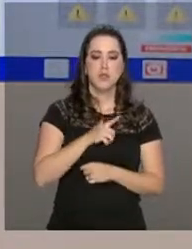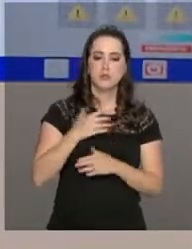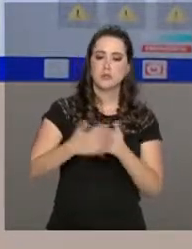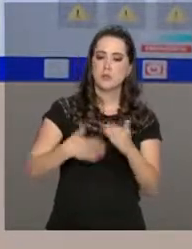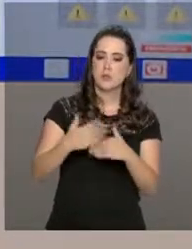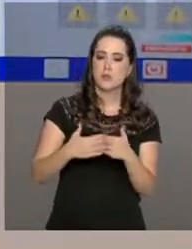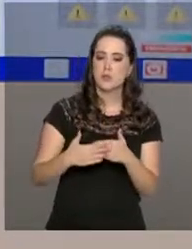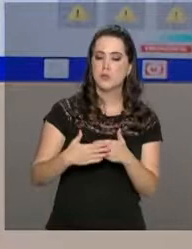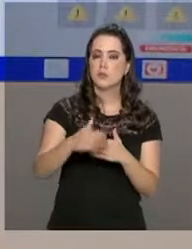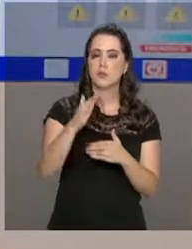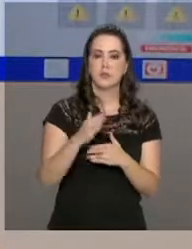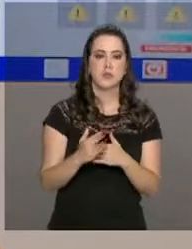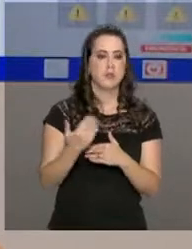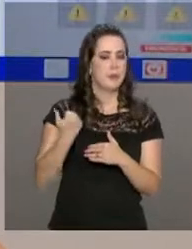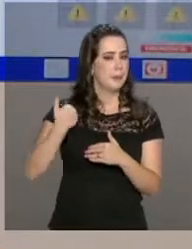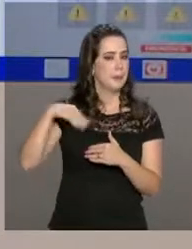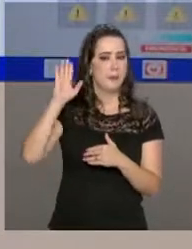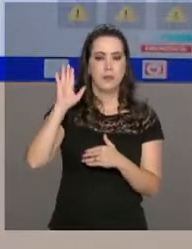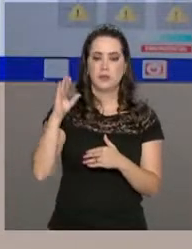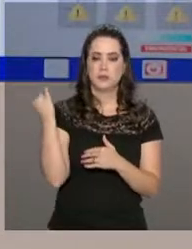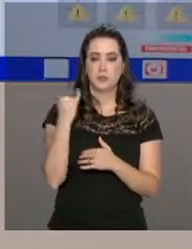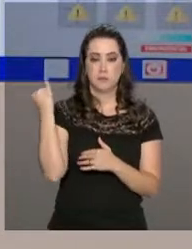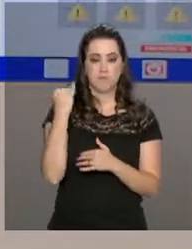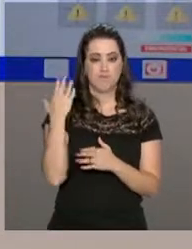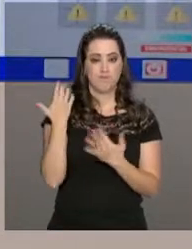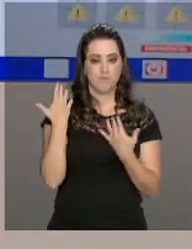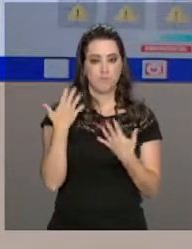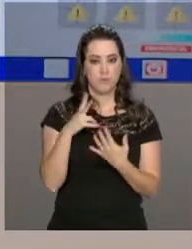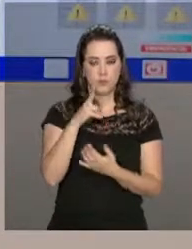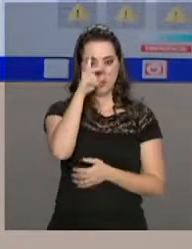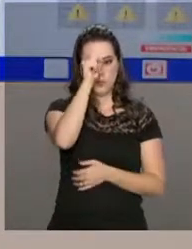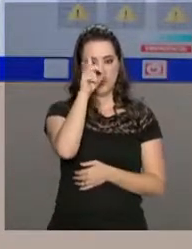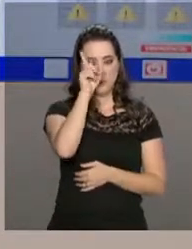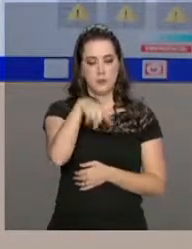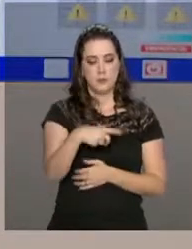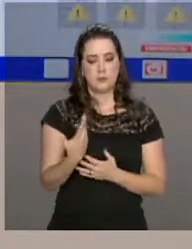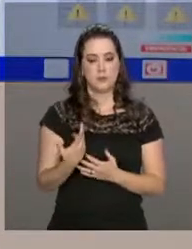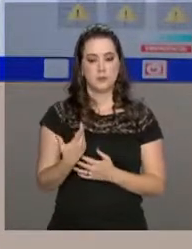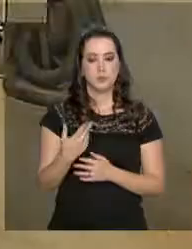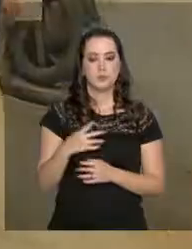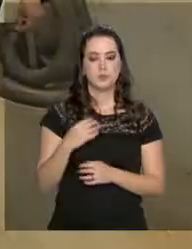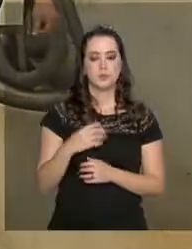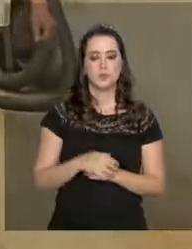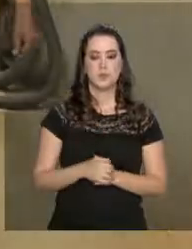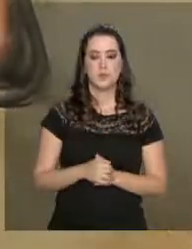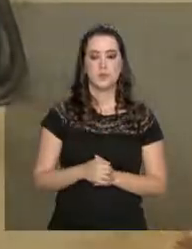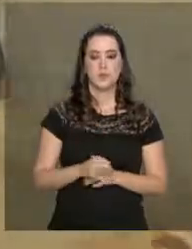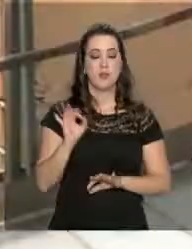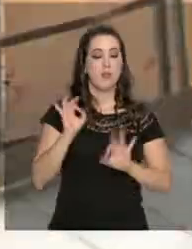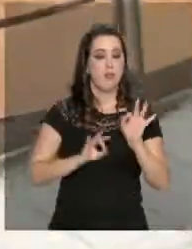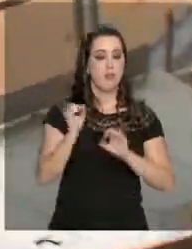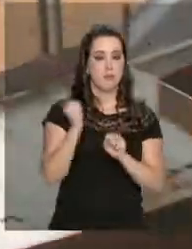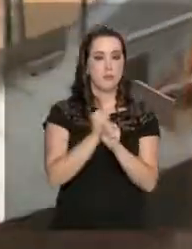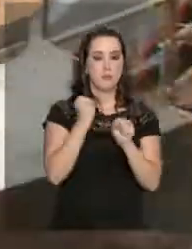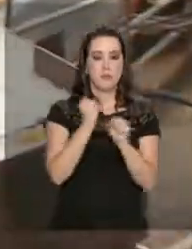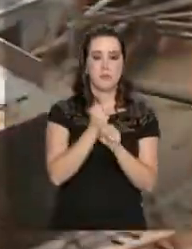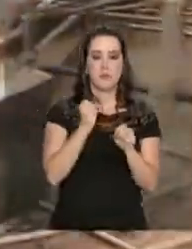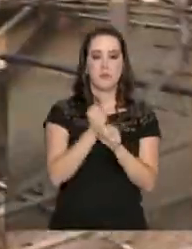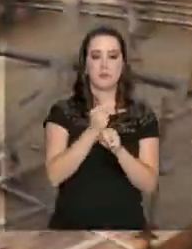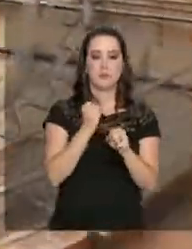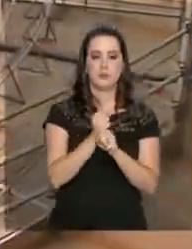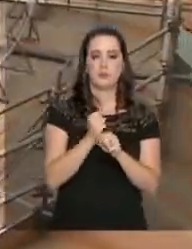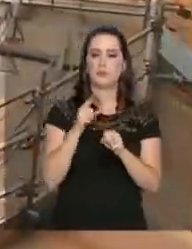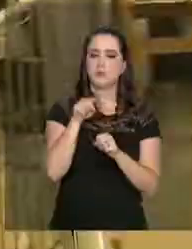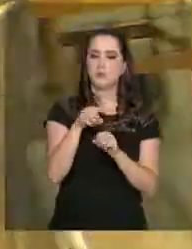é muito ou busca muito é vigorosa na estrutura as obras para a construção